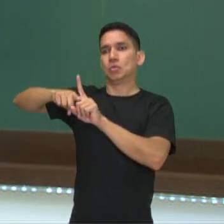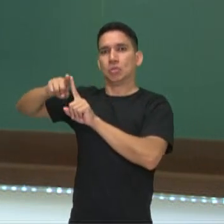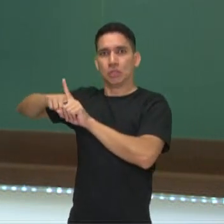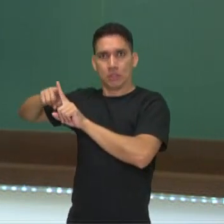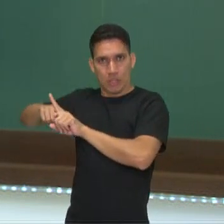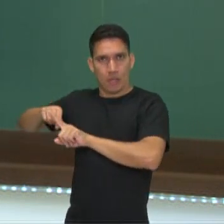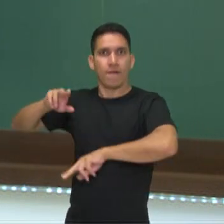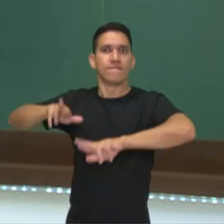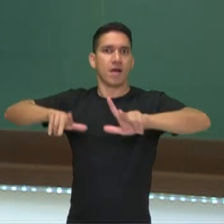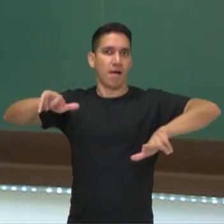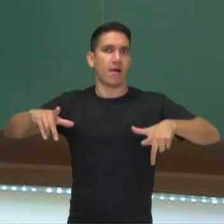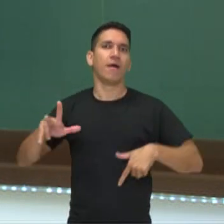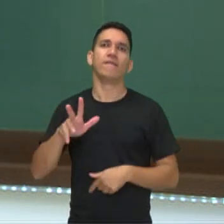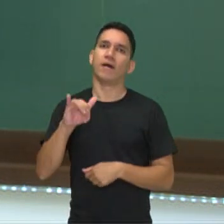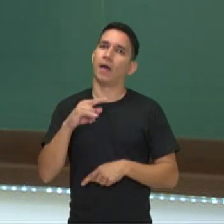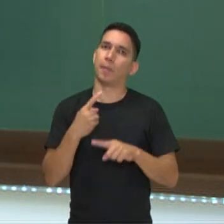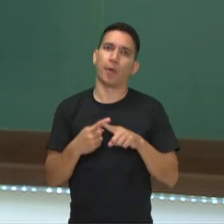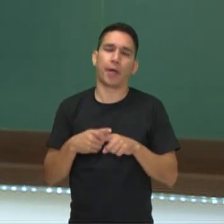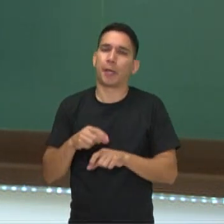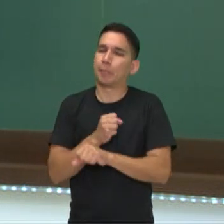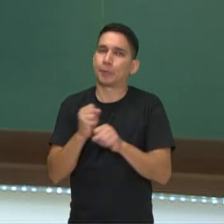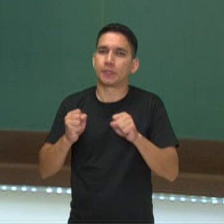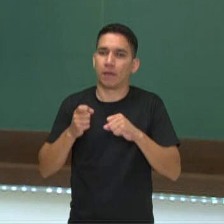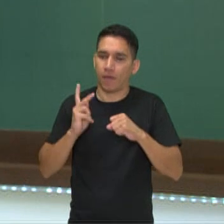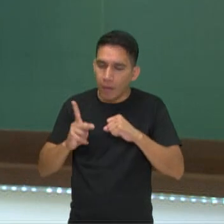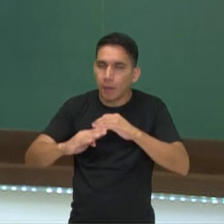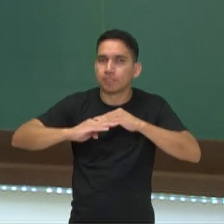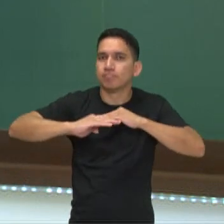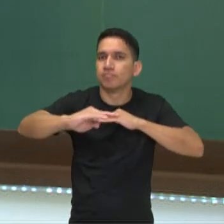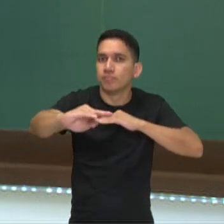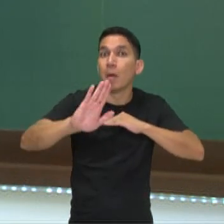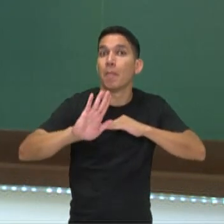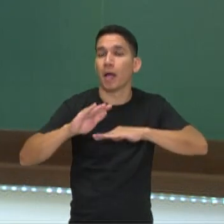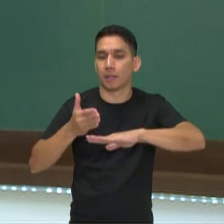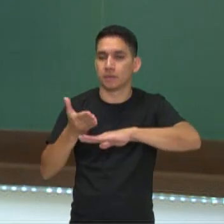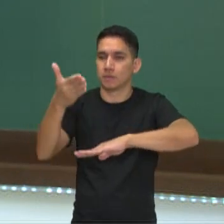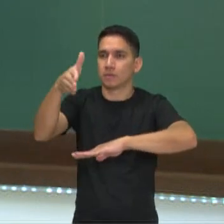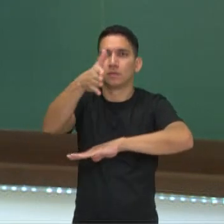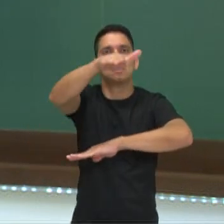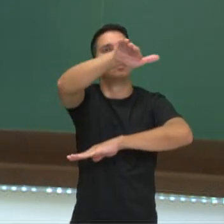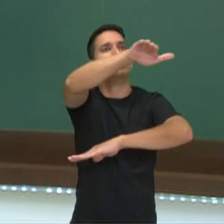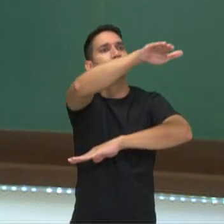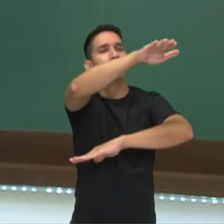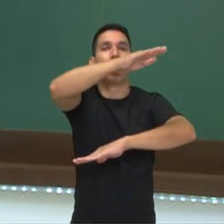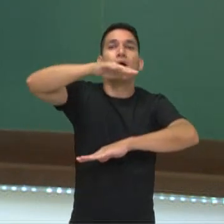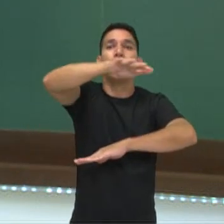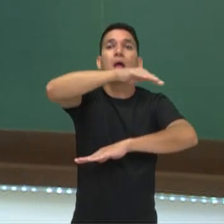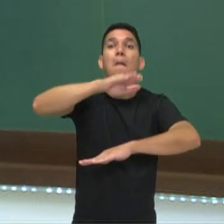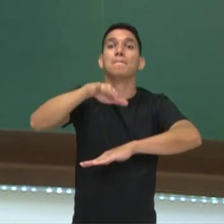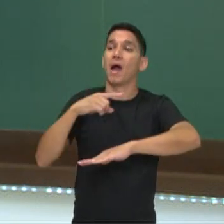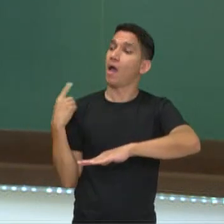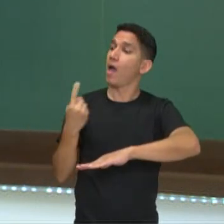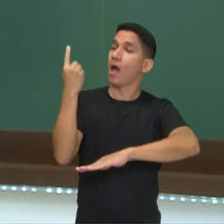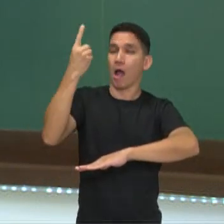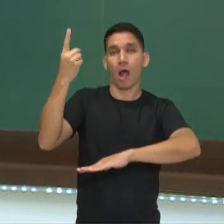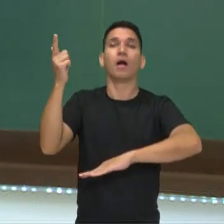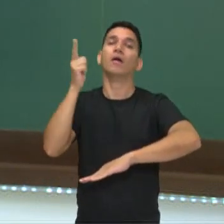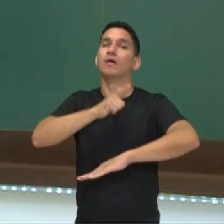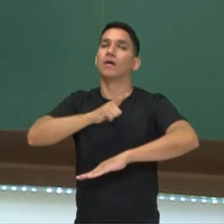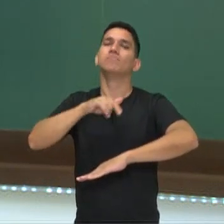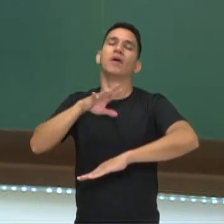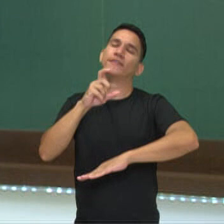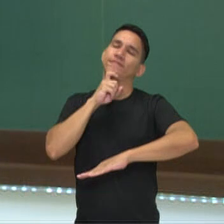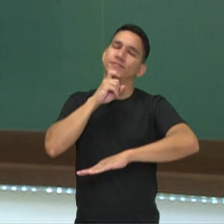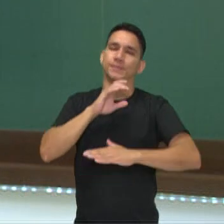essa variação porque não consegue segurar a temperatura, e a parte mais alta, porque conforme mais alto a gente estiver nas camadas da atmosfera,